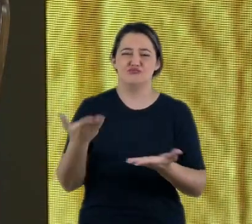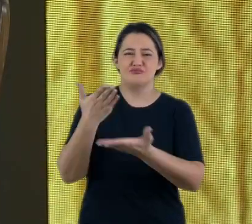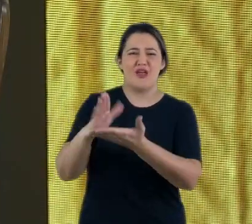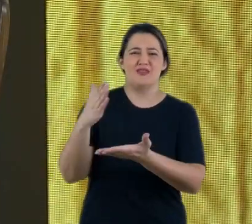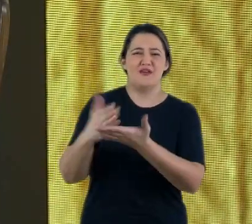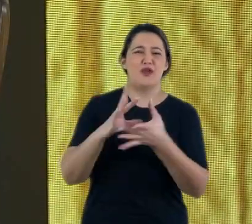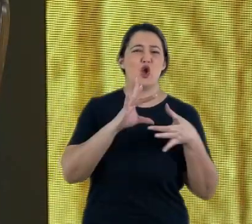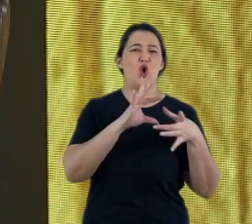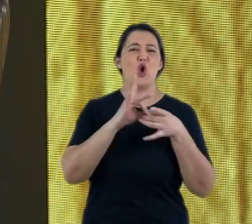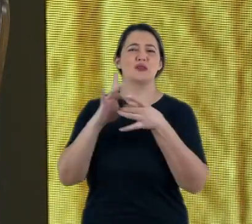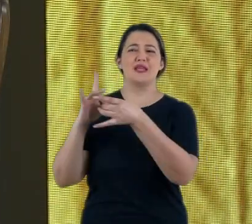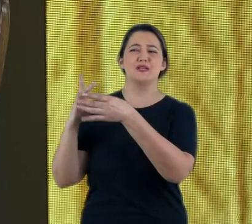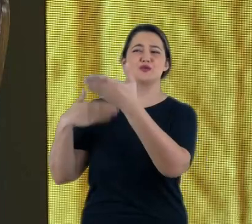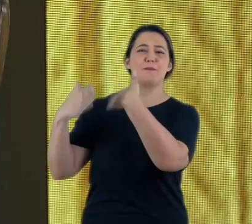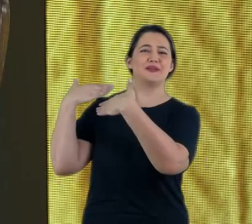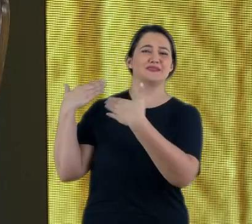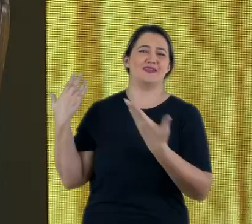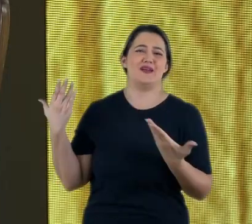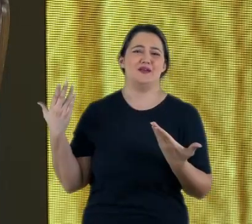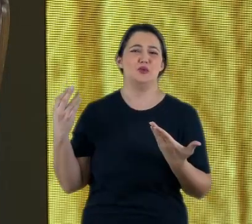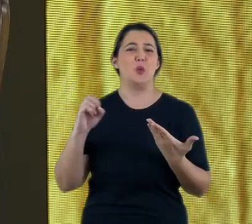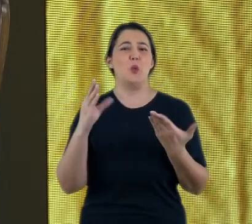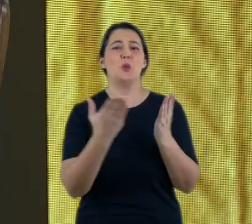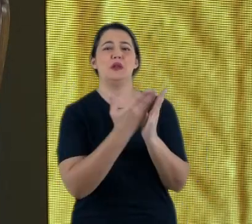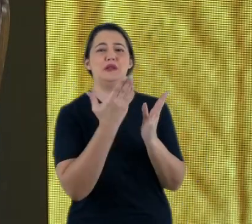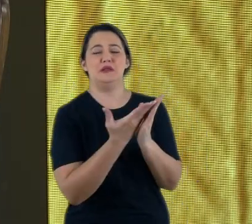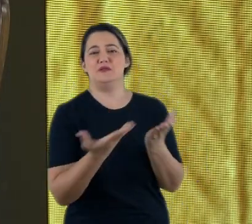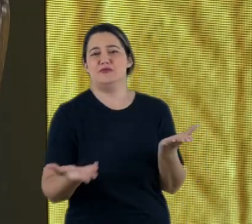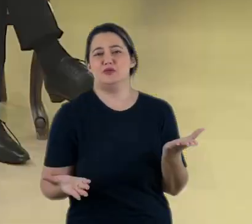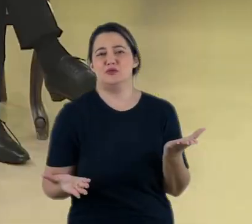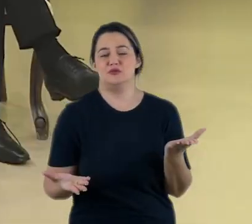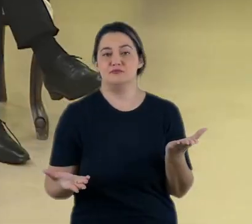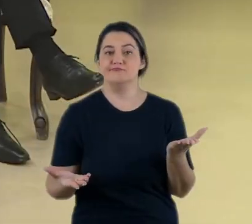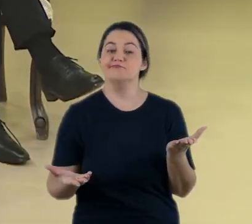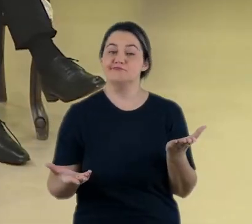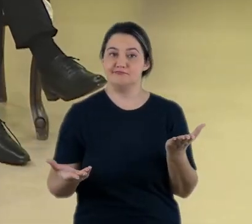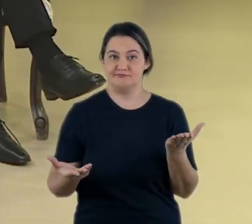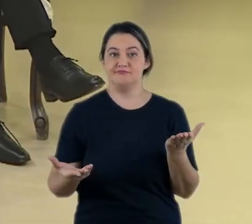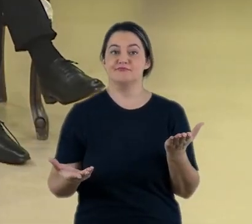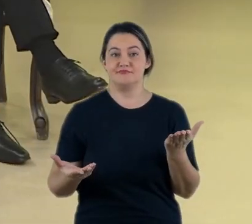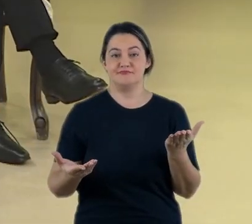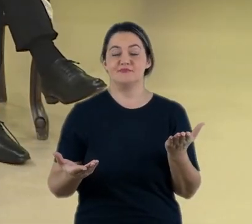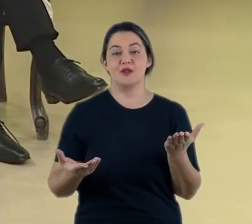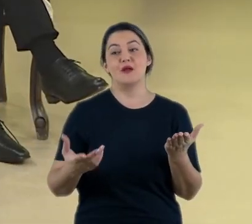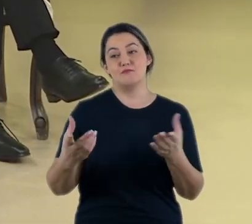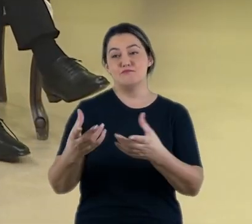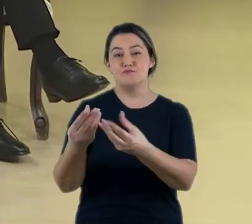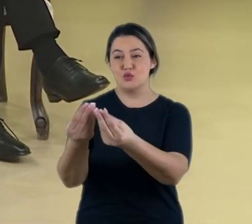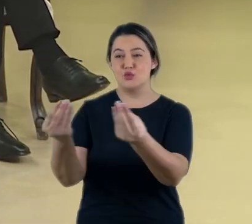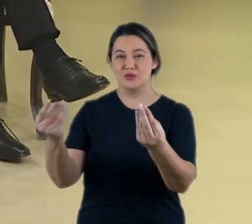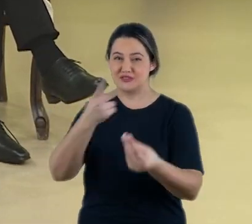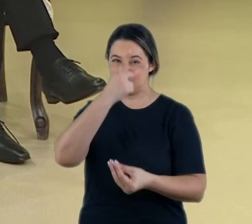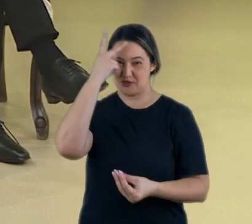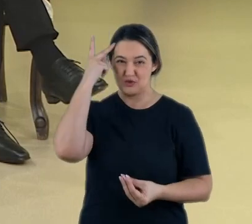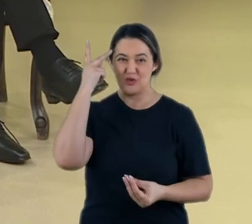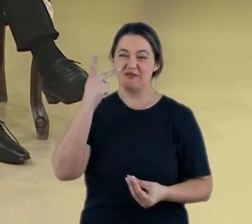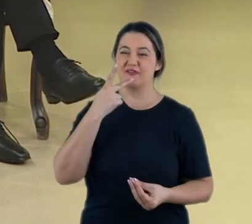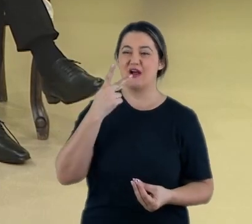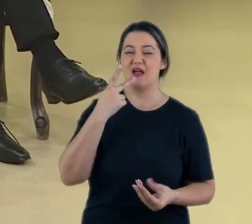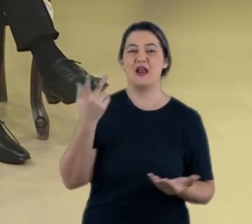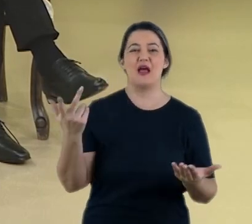com o contexto literário da época ou com o livro em si. É aquilo que vulgarmente muitos teólogos chamam